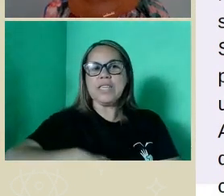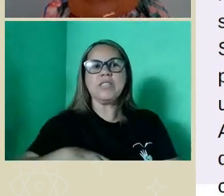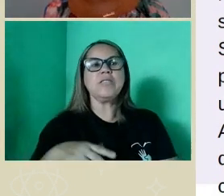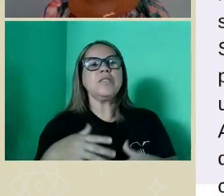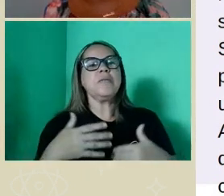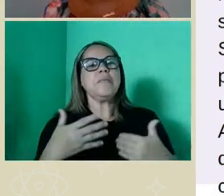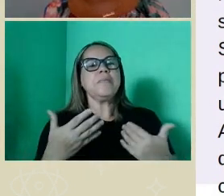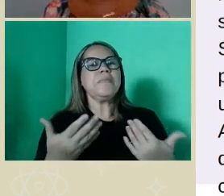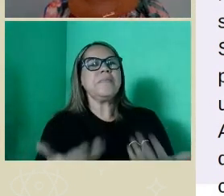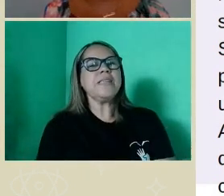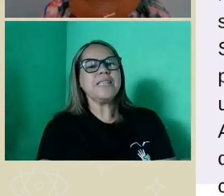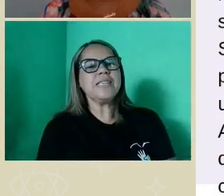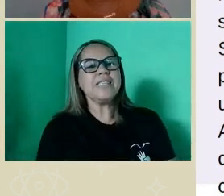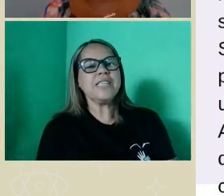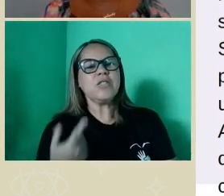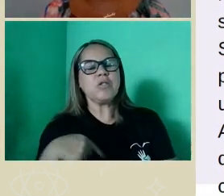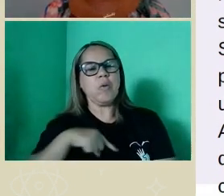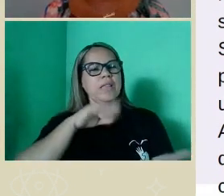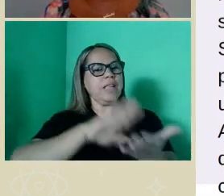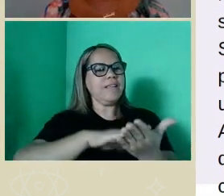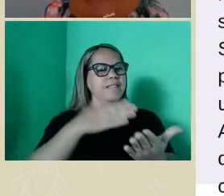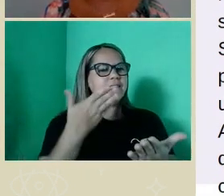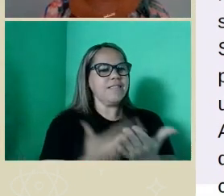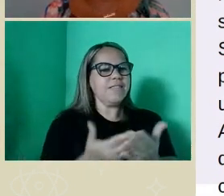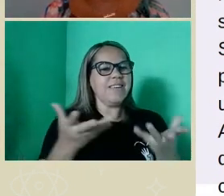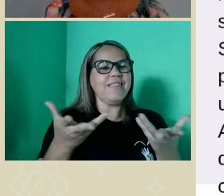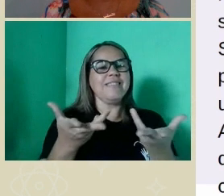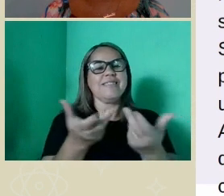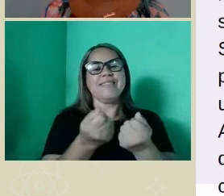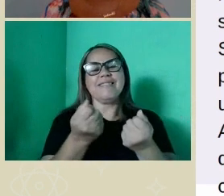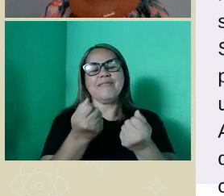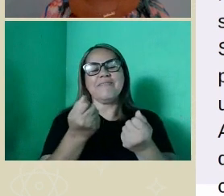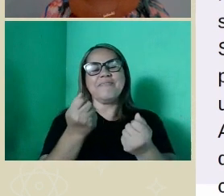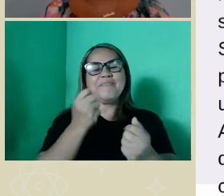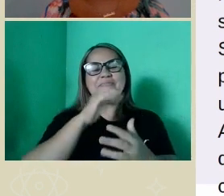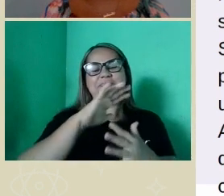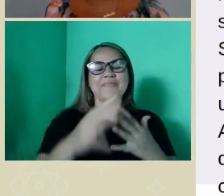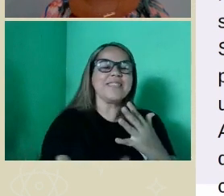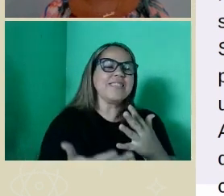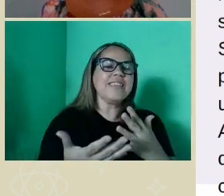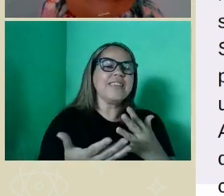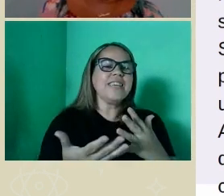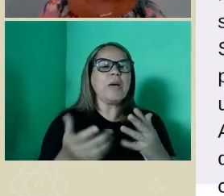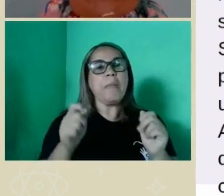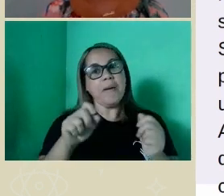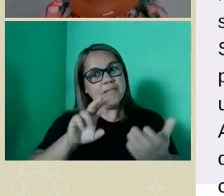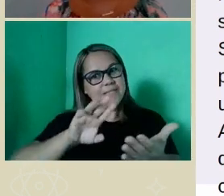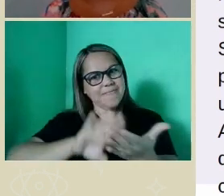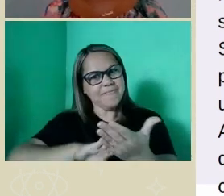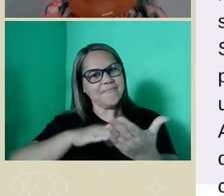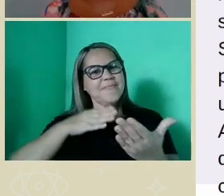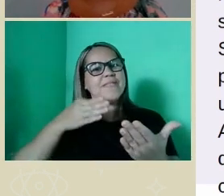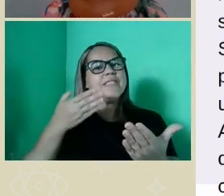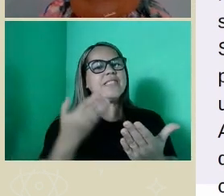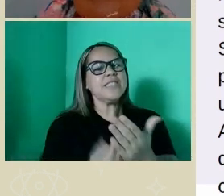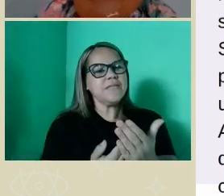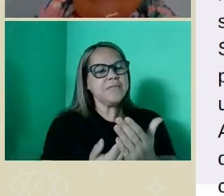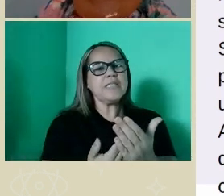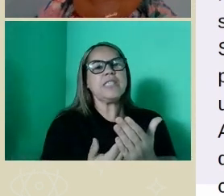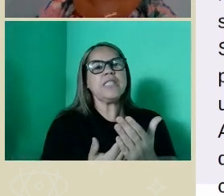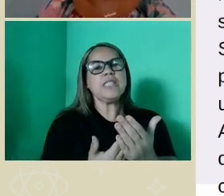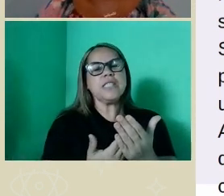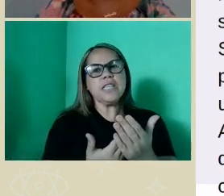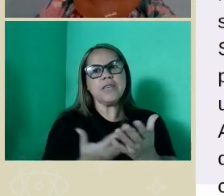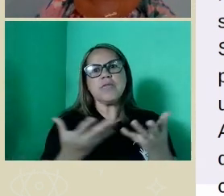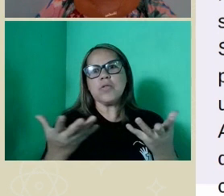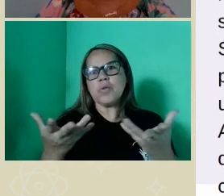a nossa intérprete maravilhosa de livros que está aqui conosco possa interpretar e atender a todo o